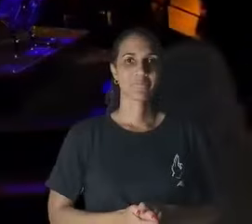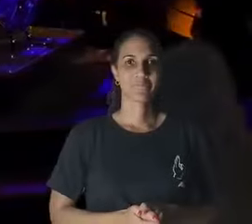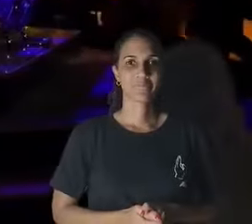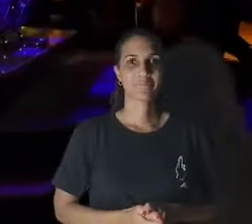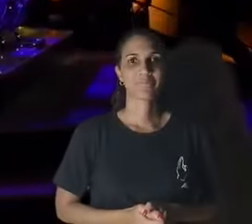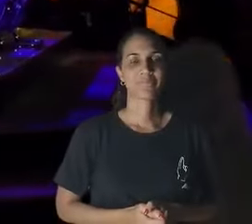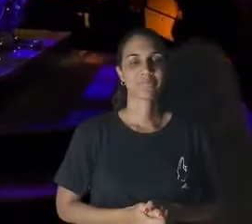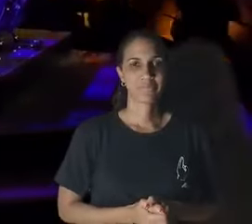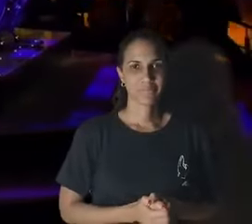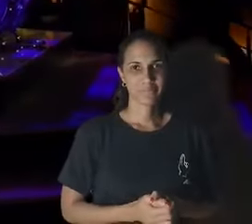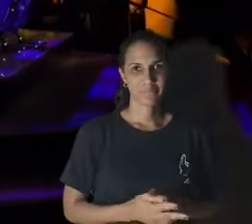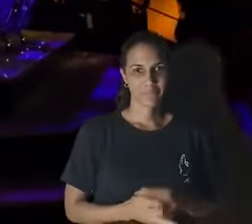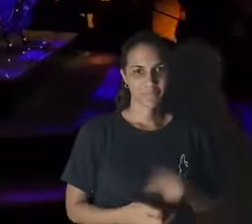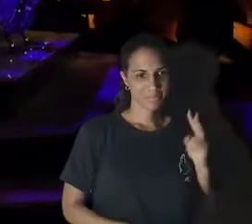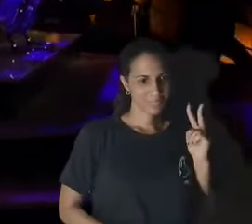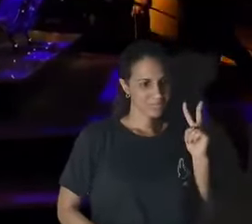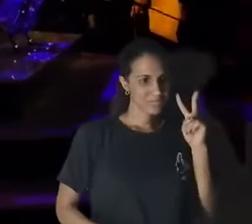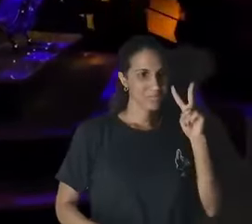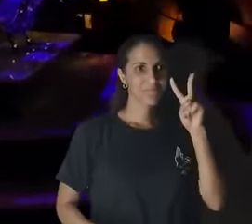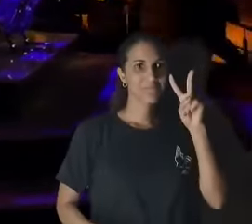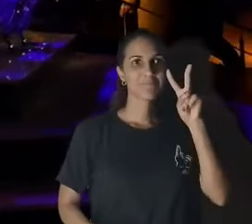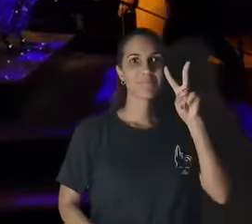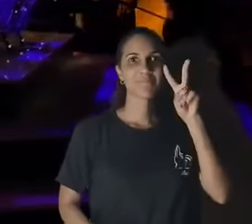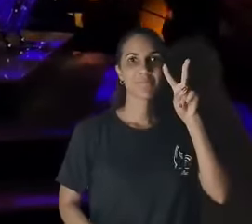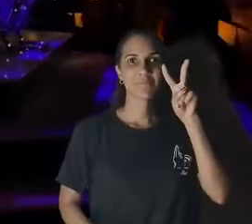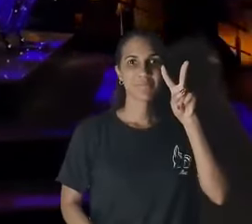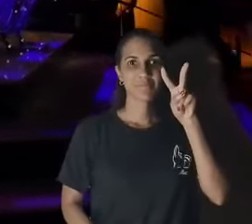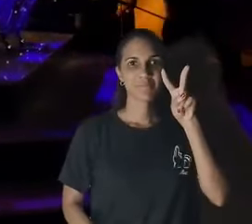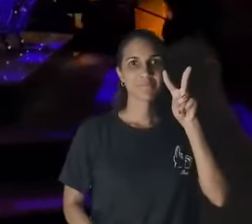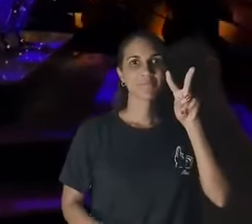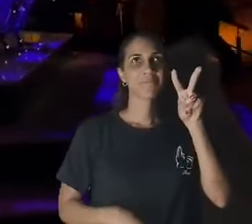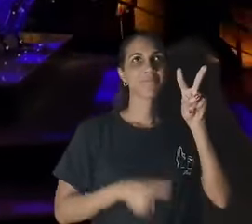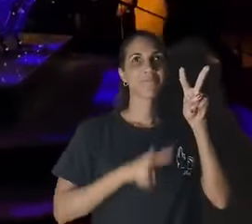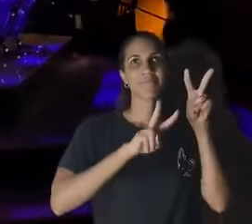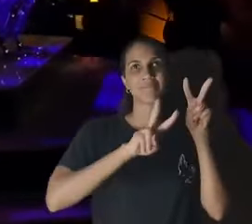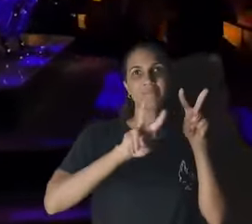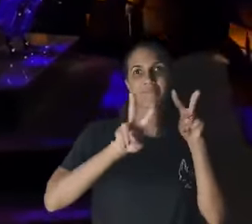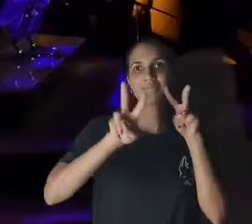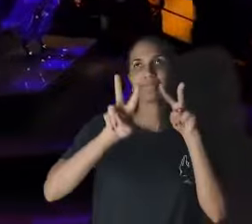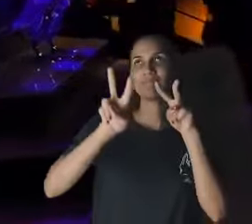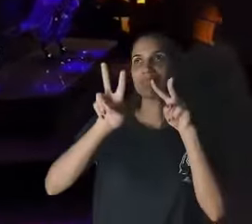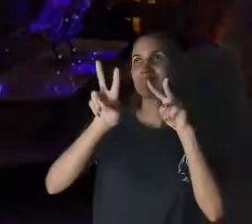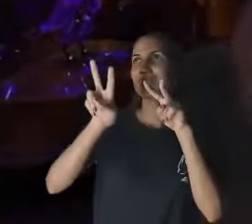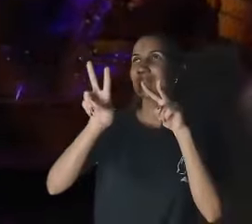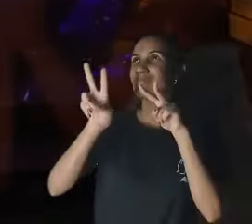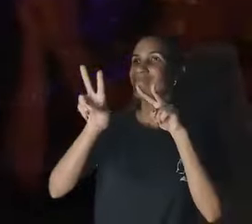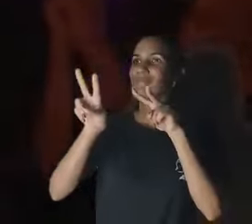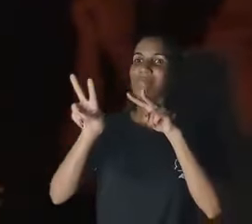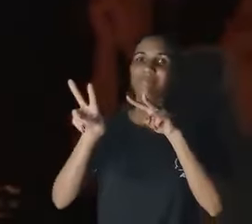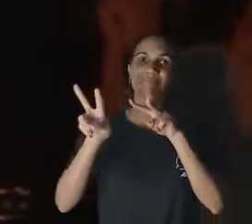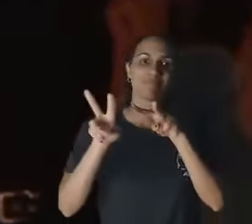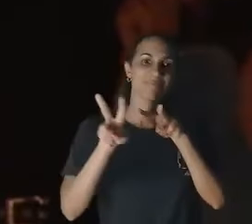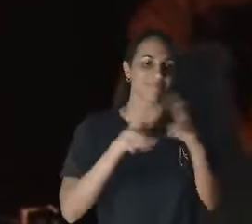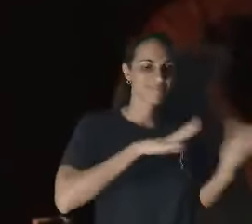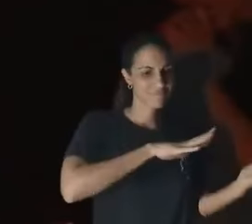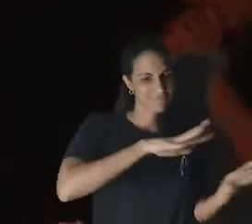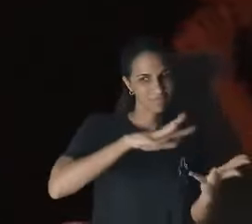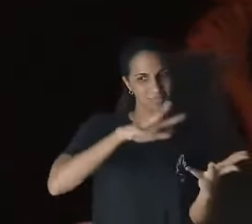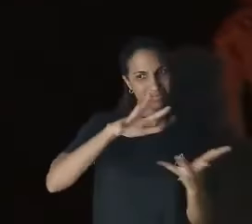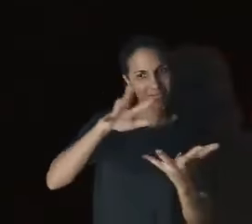Levante os vossos olhos e vede esta terra